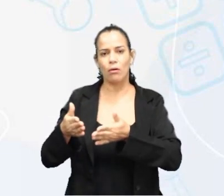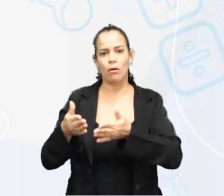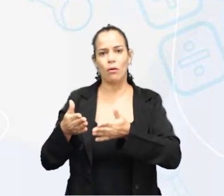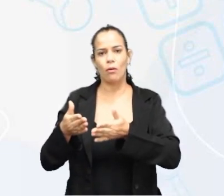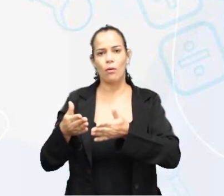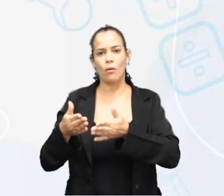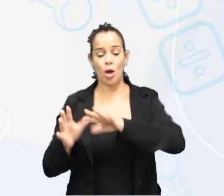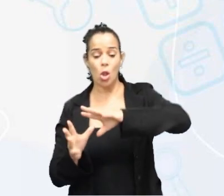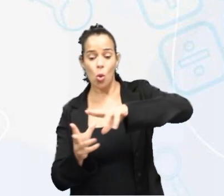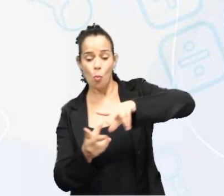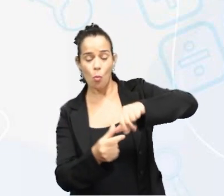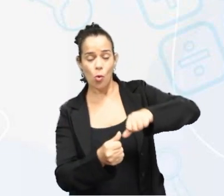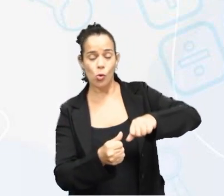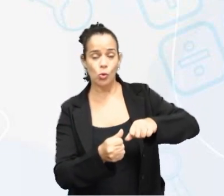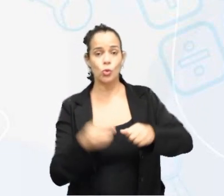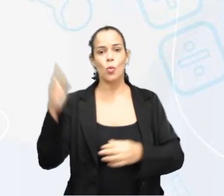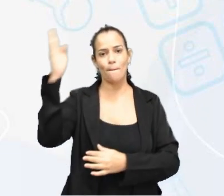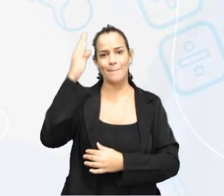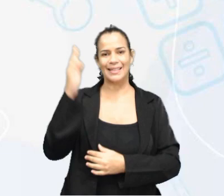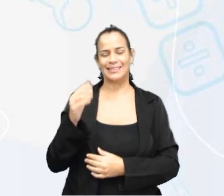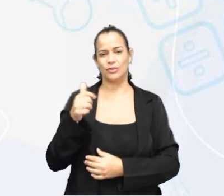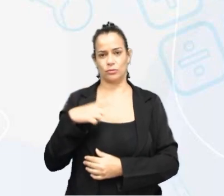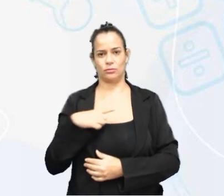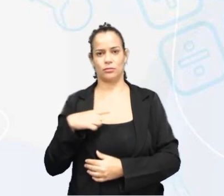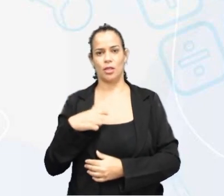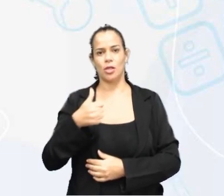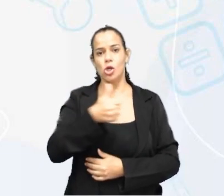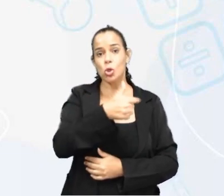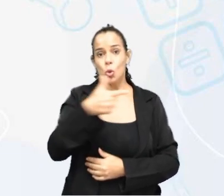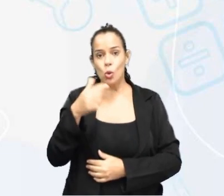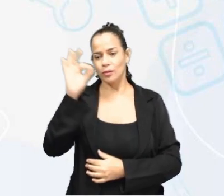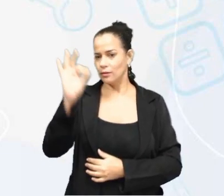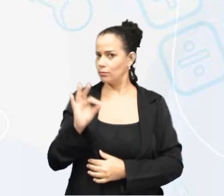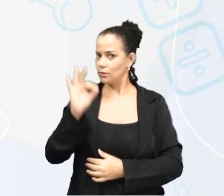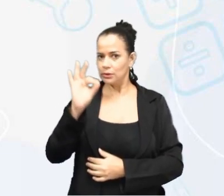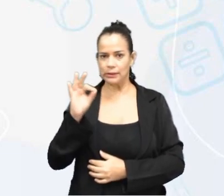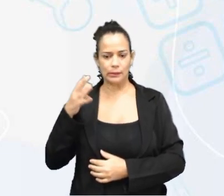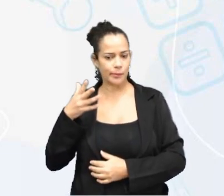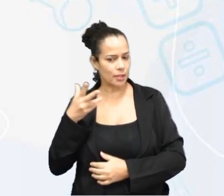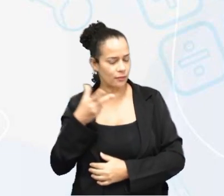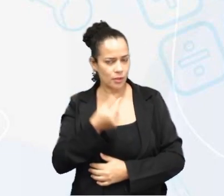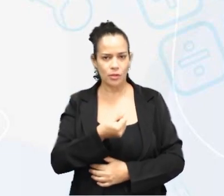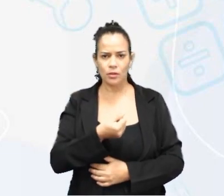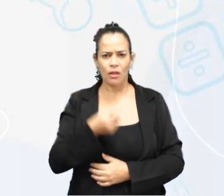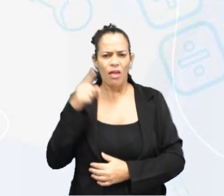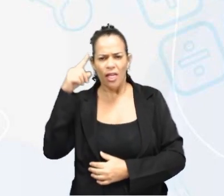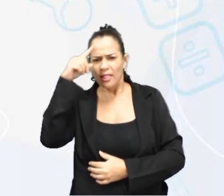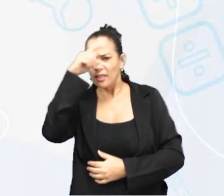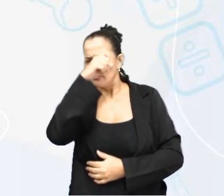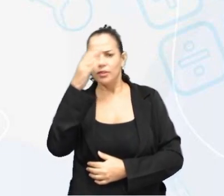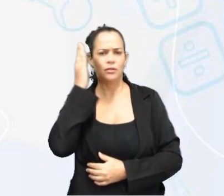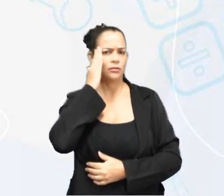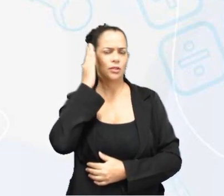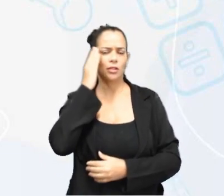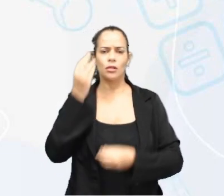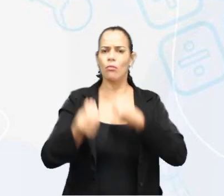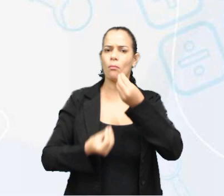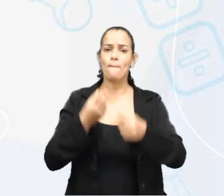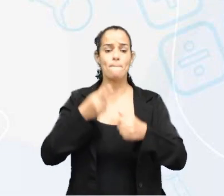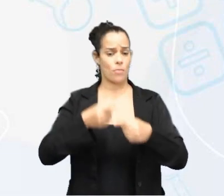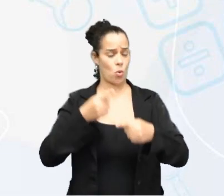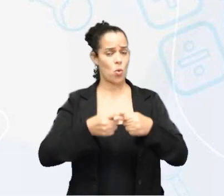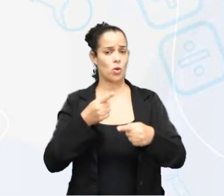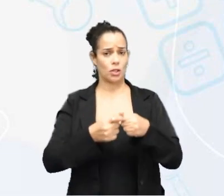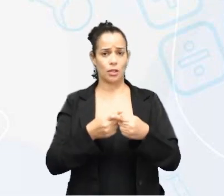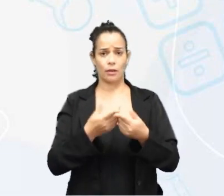tem 12%. É um privilégio. Por isso, é difícil entender por que entrou em crise o sistema de fornecimento